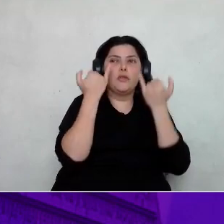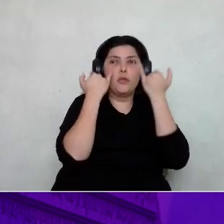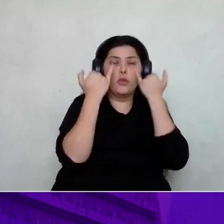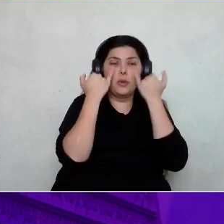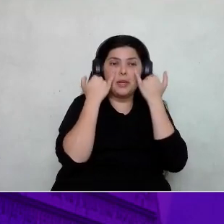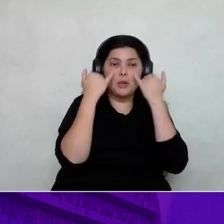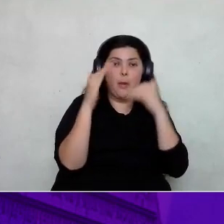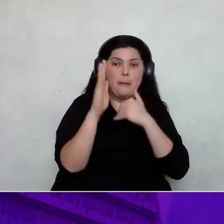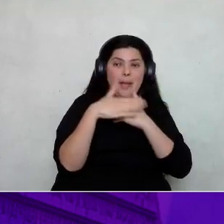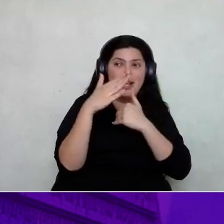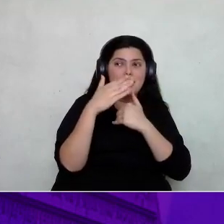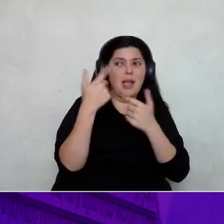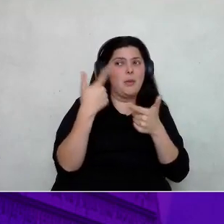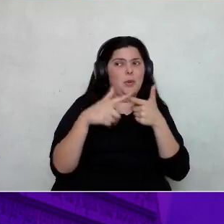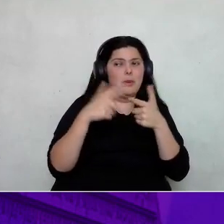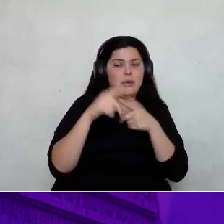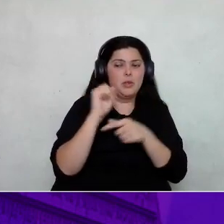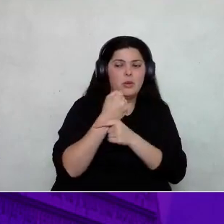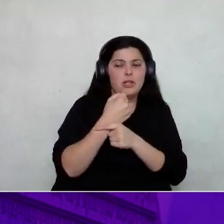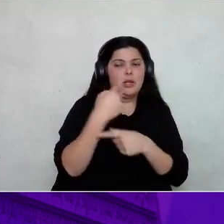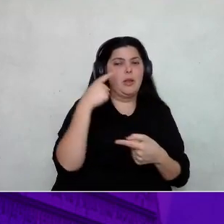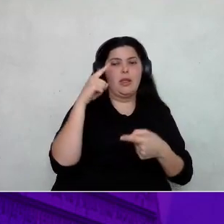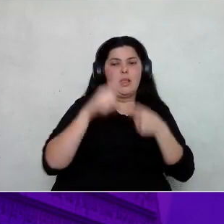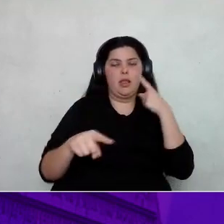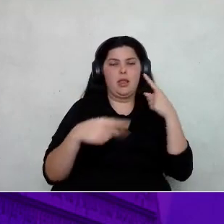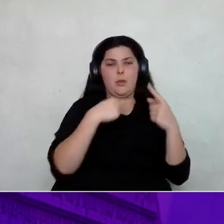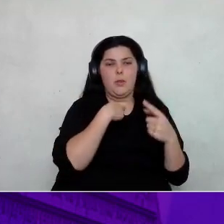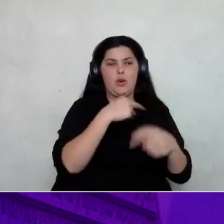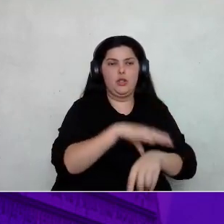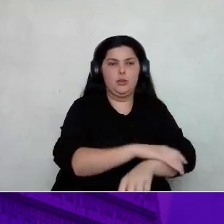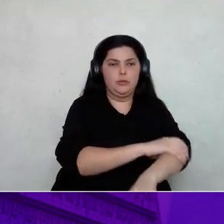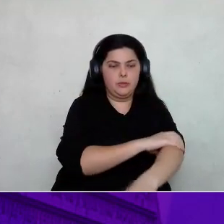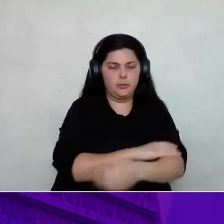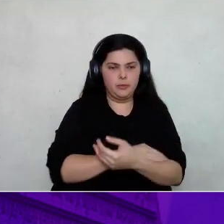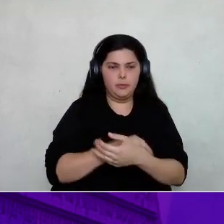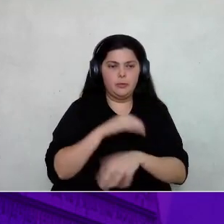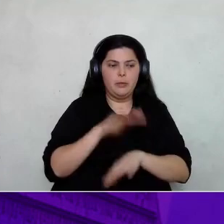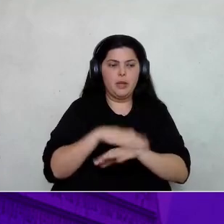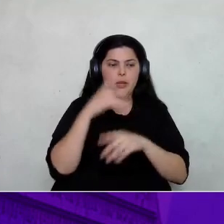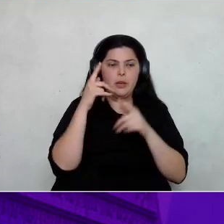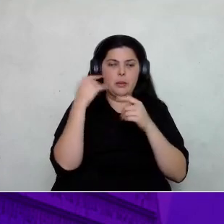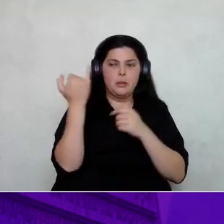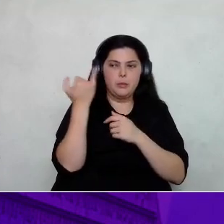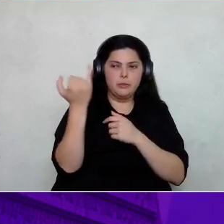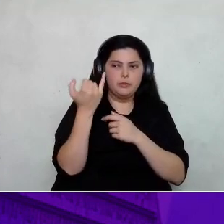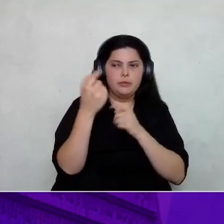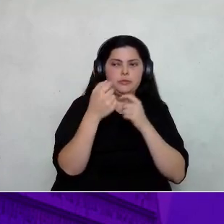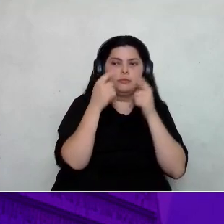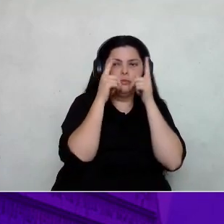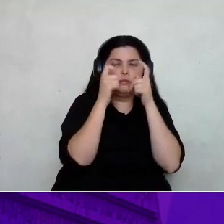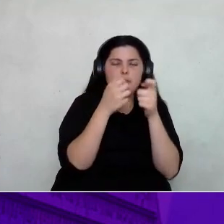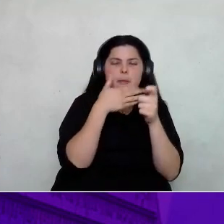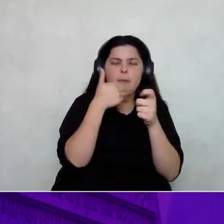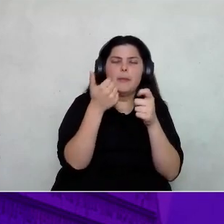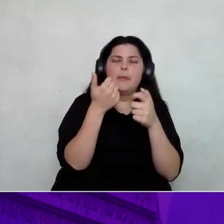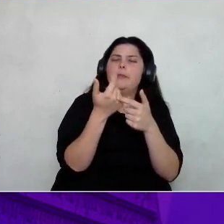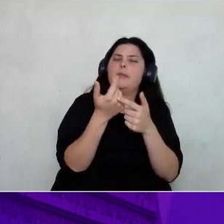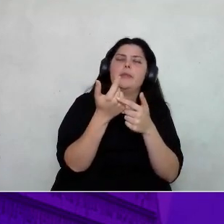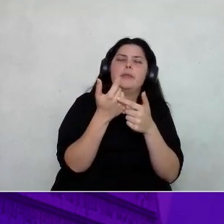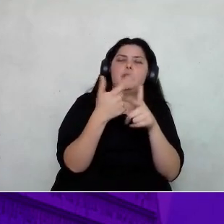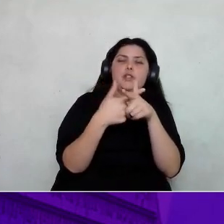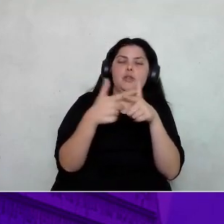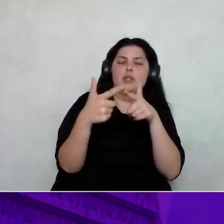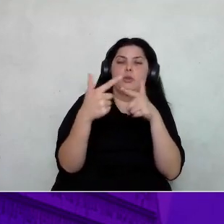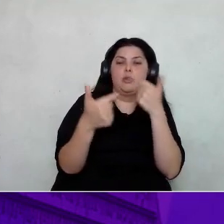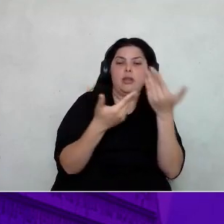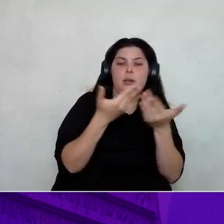gente não pode deixar isso acontecer. Então, é muito mais interessante você dividir um serviço para cada área que